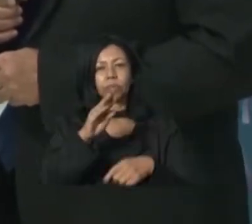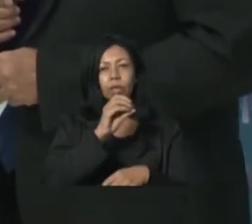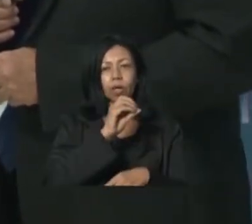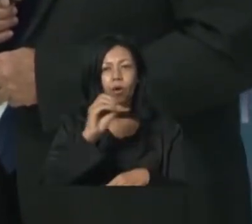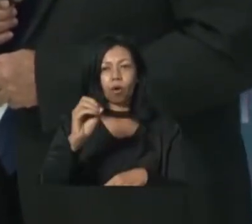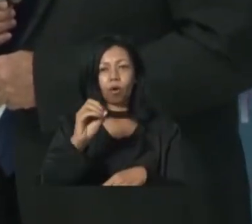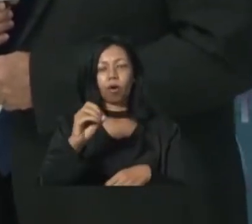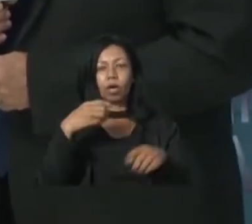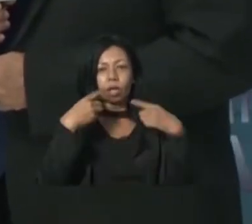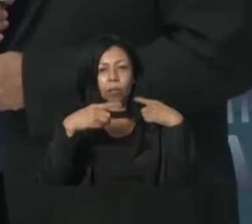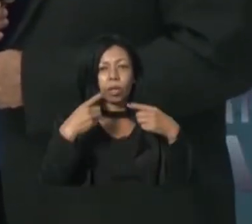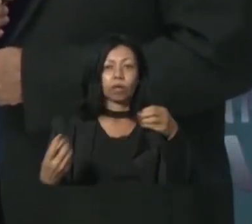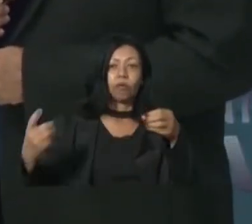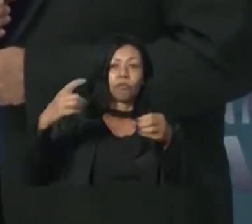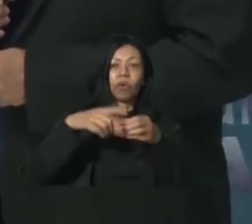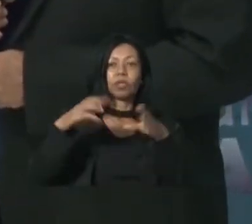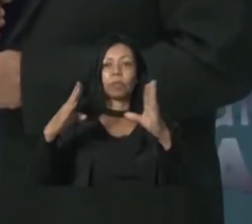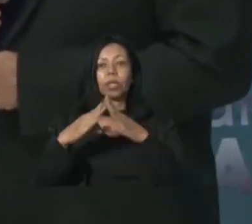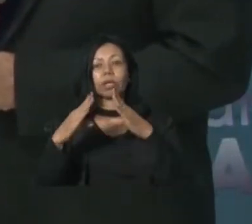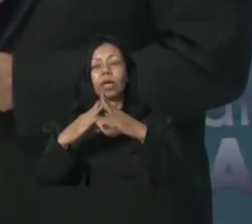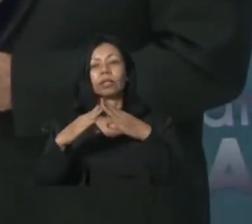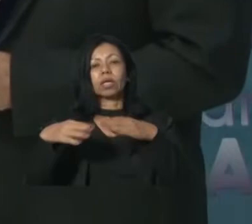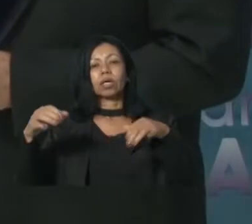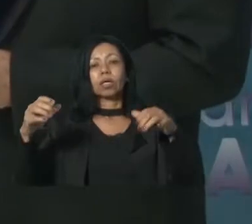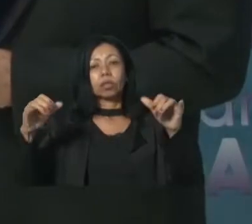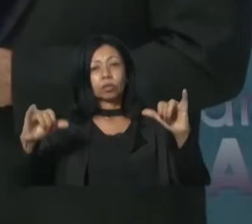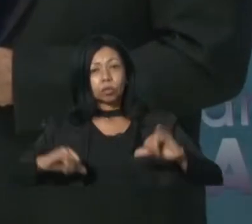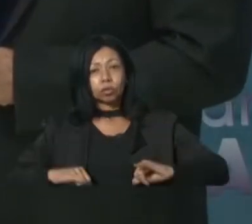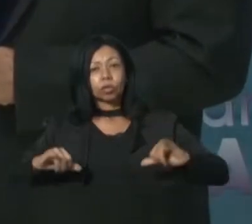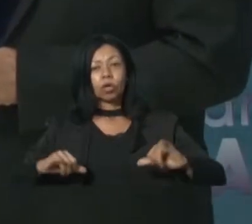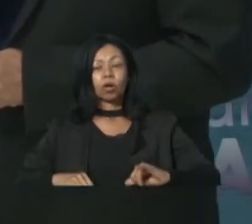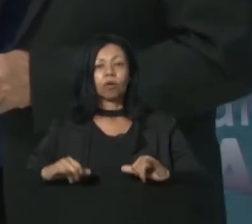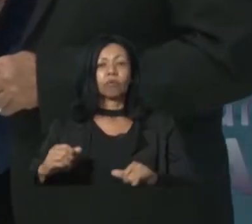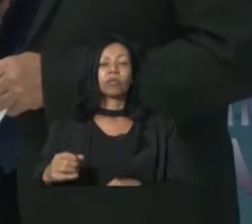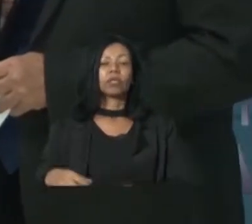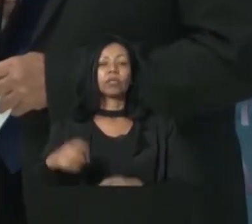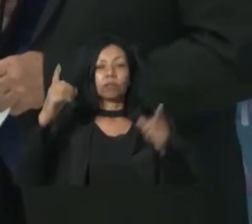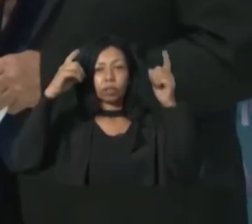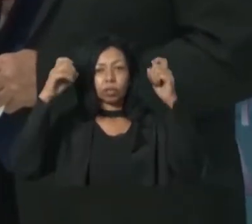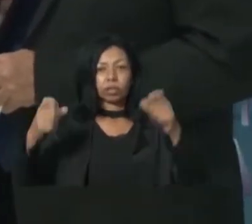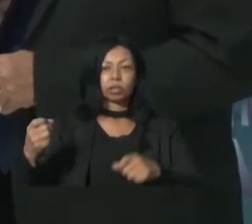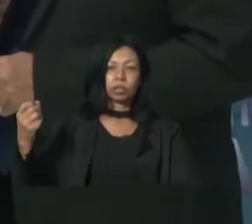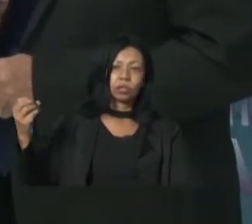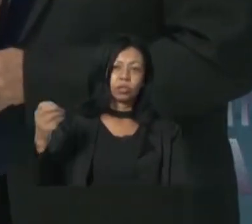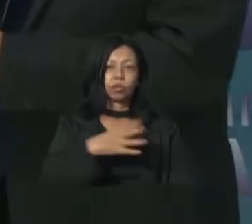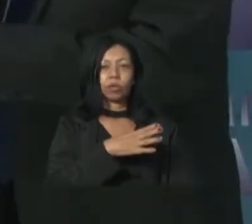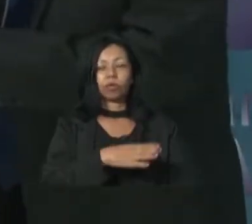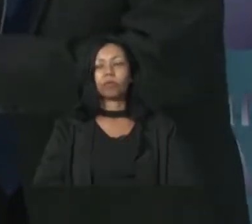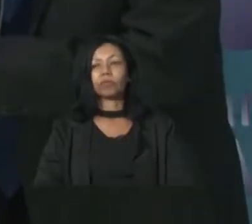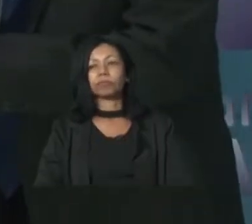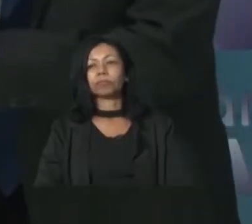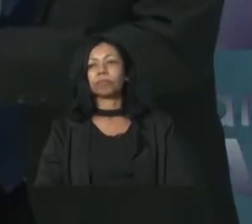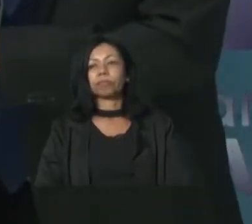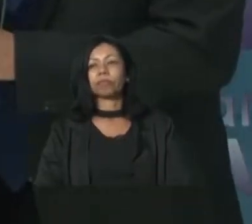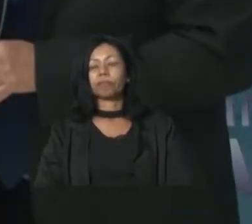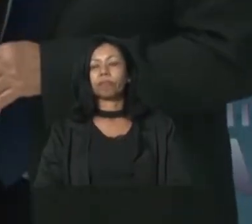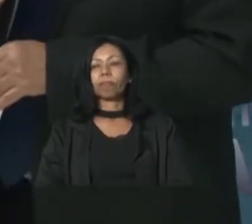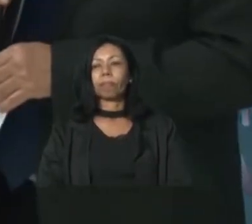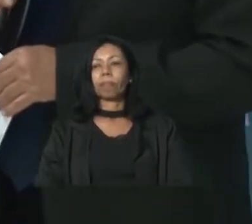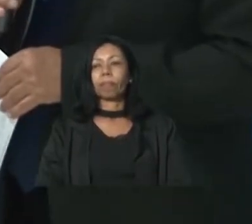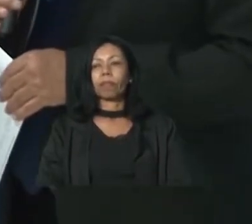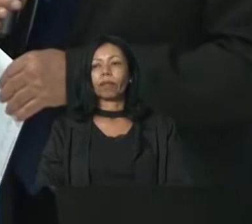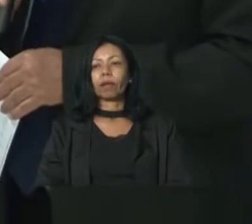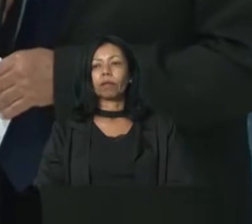ocorrência, denuncia, volta para casa, sofre violência de novo. Então, acaba se tornando um caso recorrente, né? Só para encerrar com a